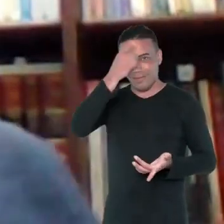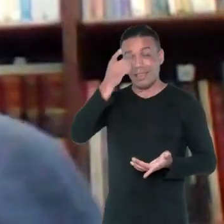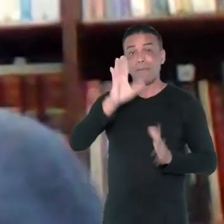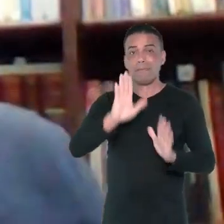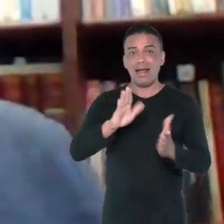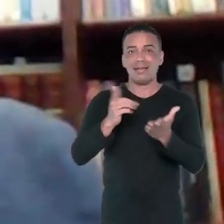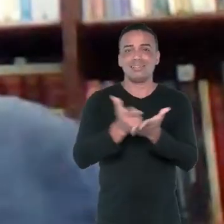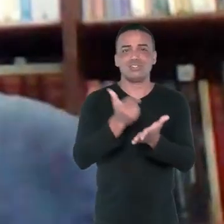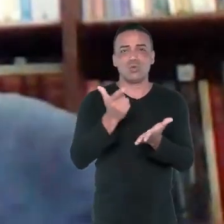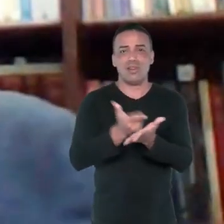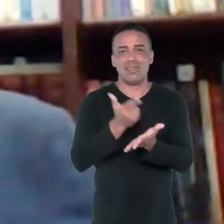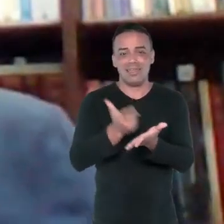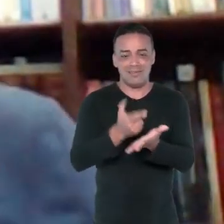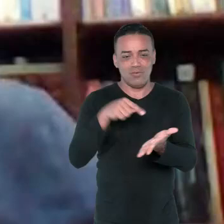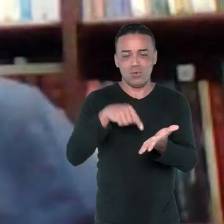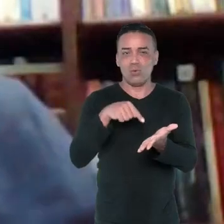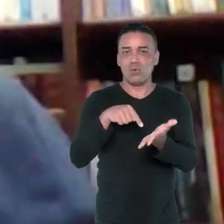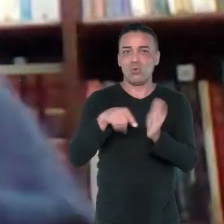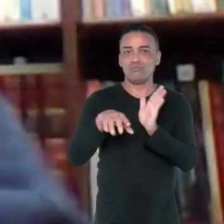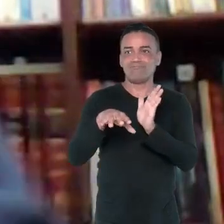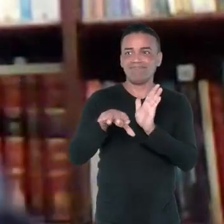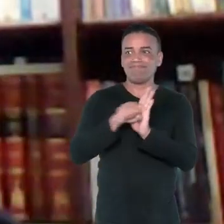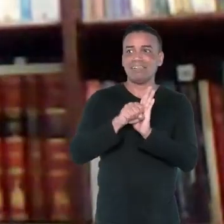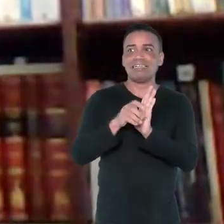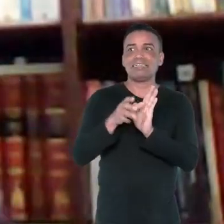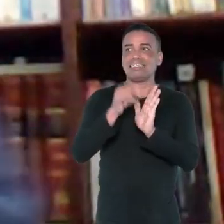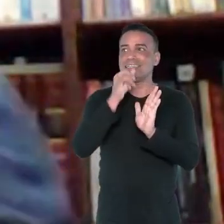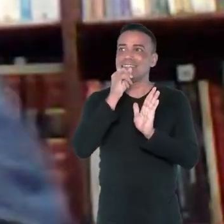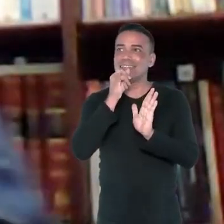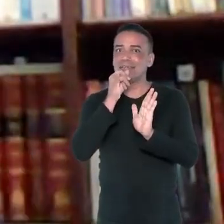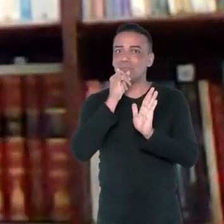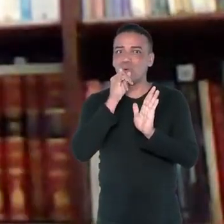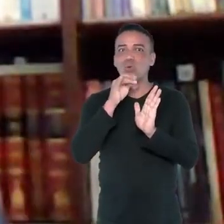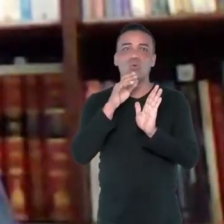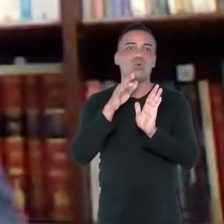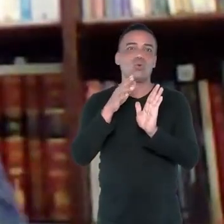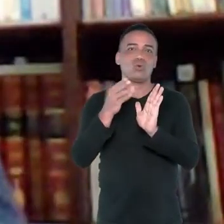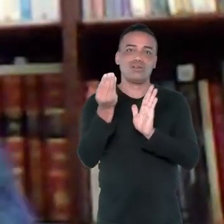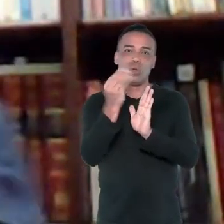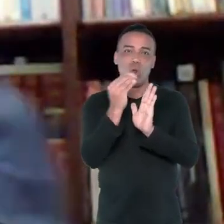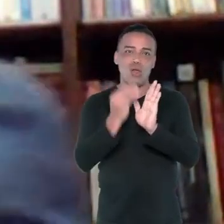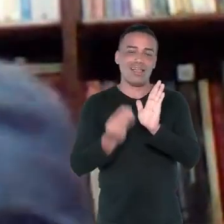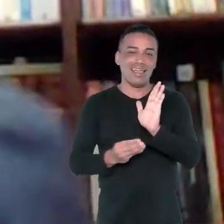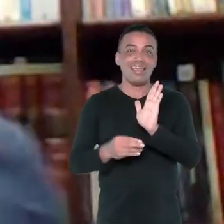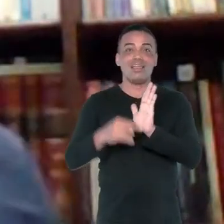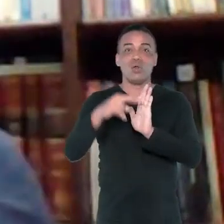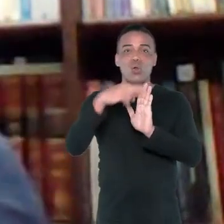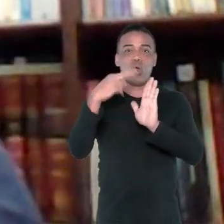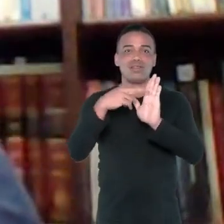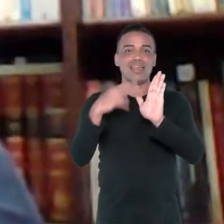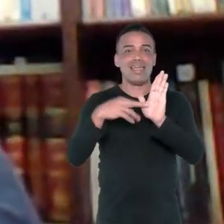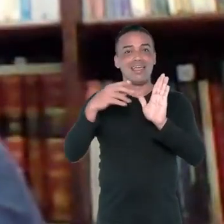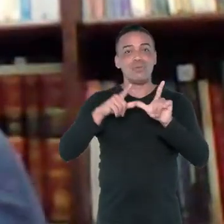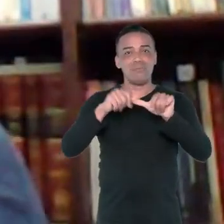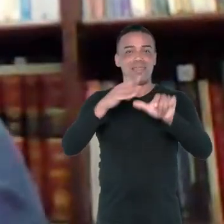livro, como eu te disse, ele teve como, vamos dizer assim, um roteiro